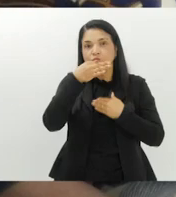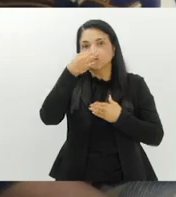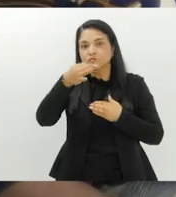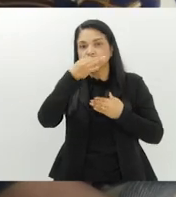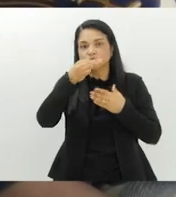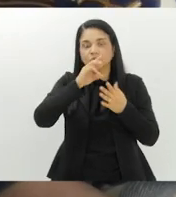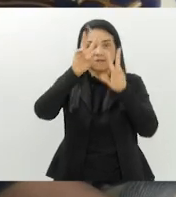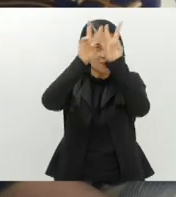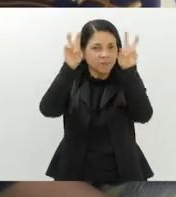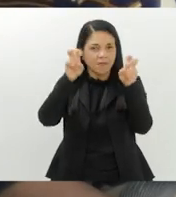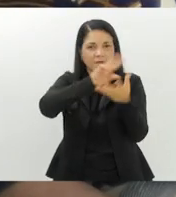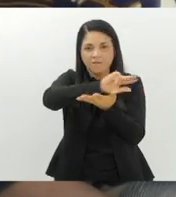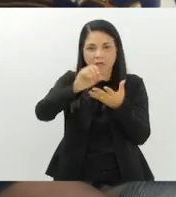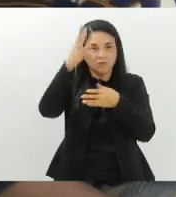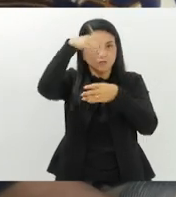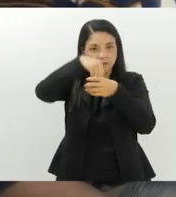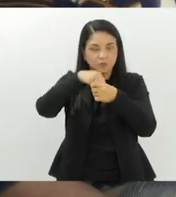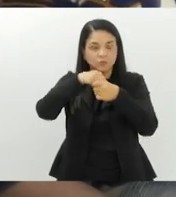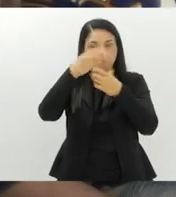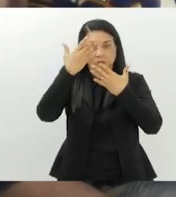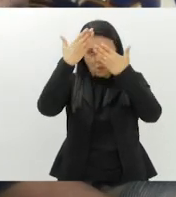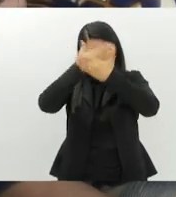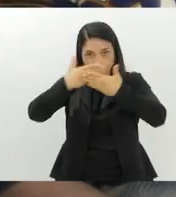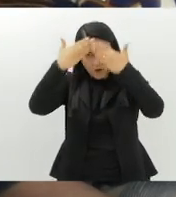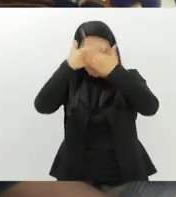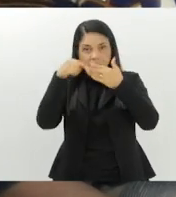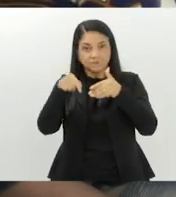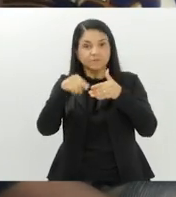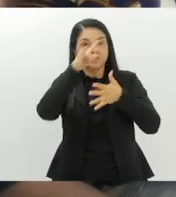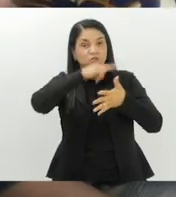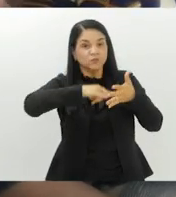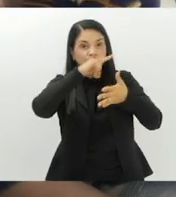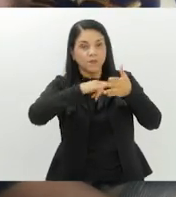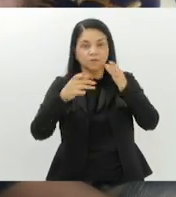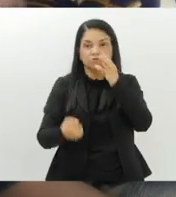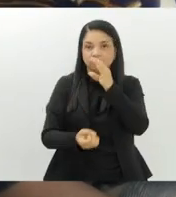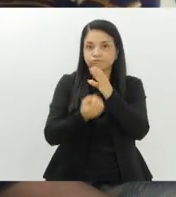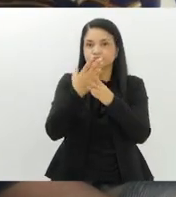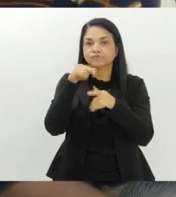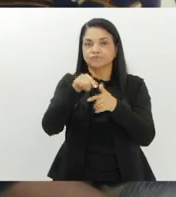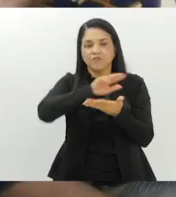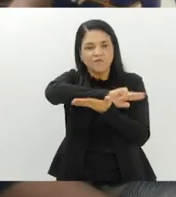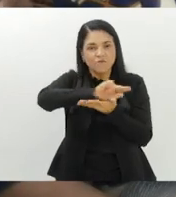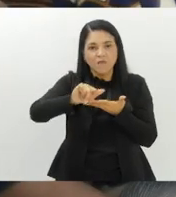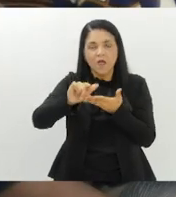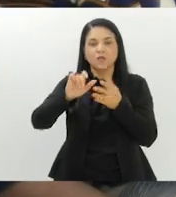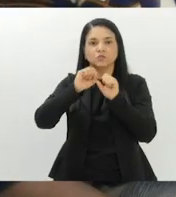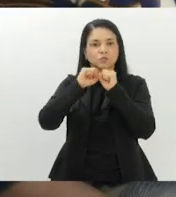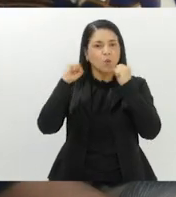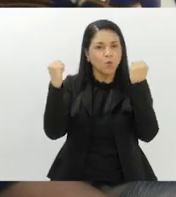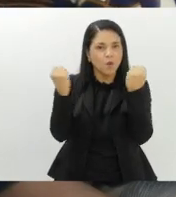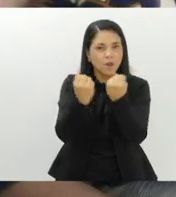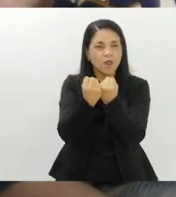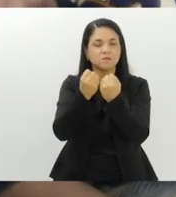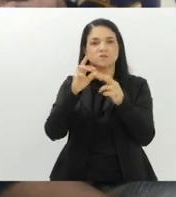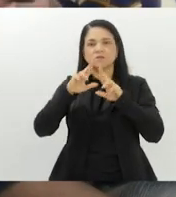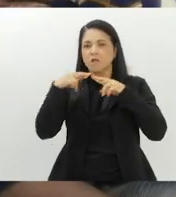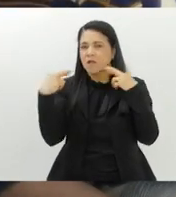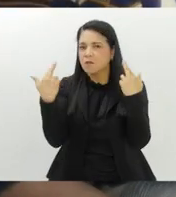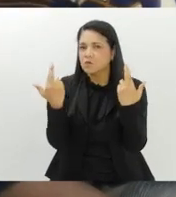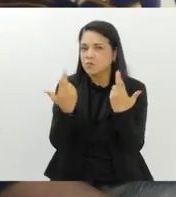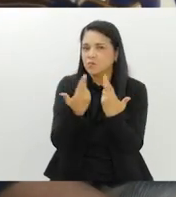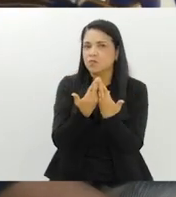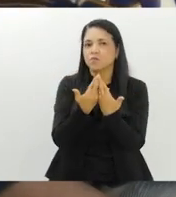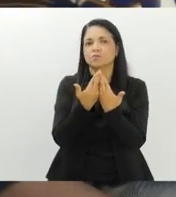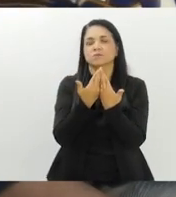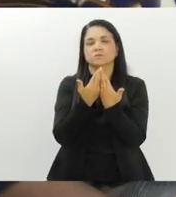e é importante dizer que esse documento, ele foi constituído a partir de uma série de congressos, de reuniões, né,